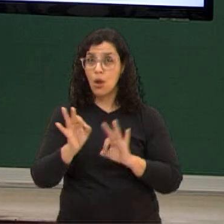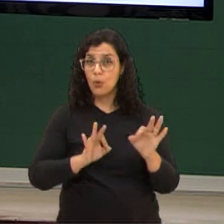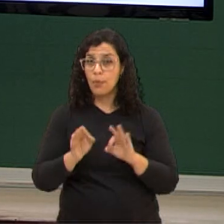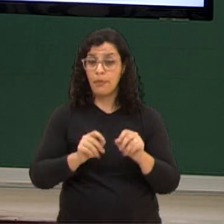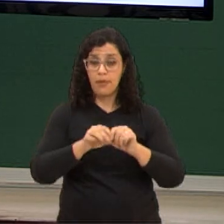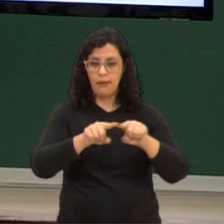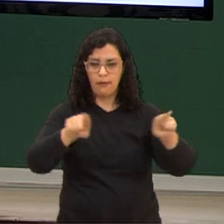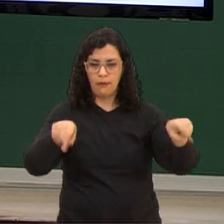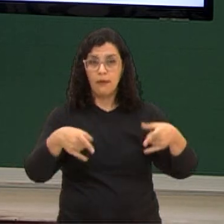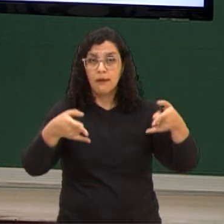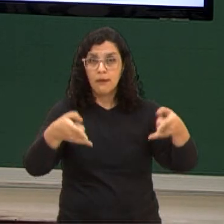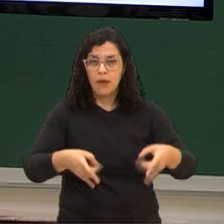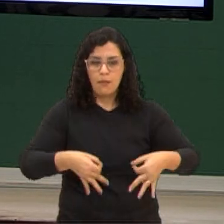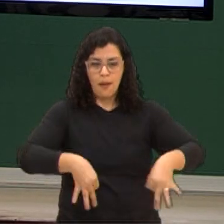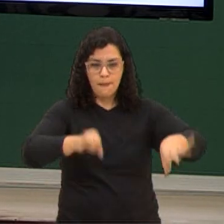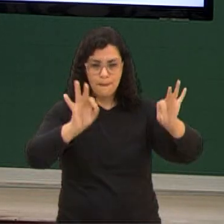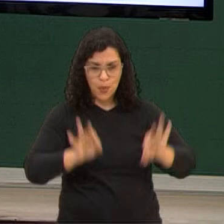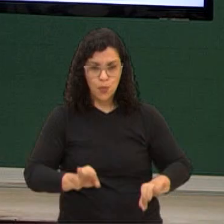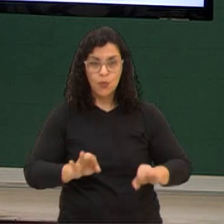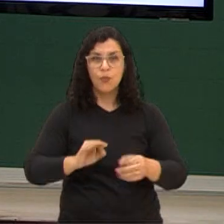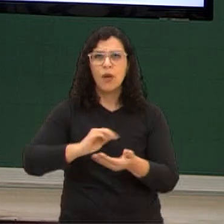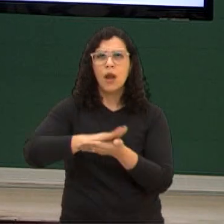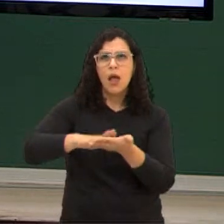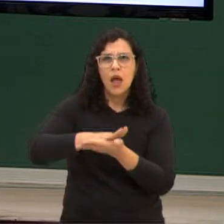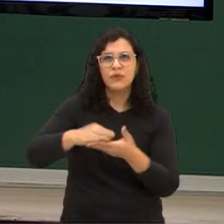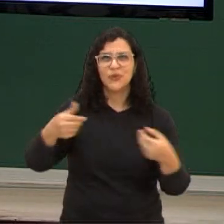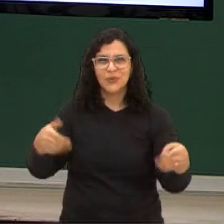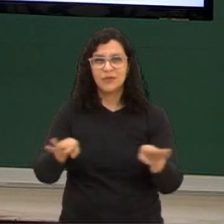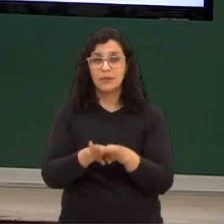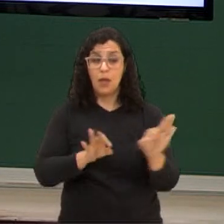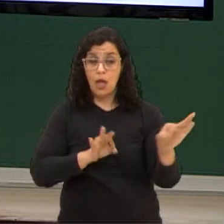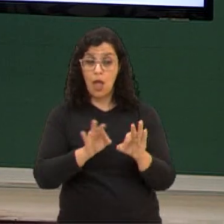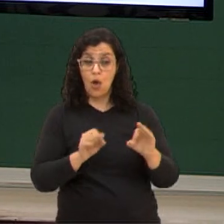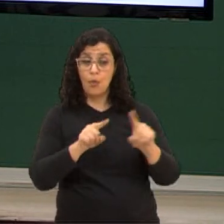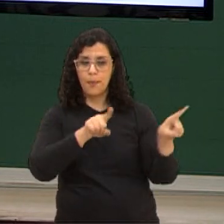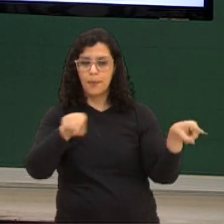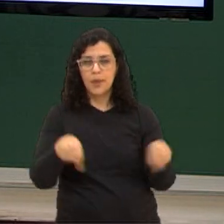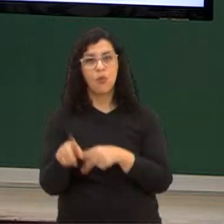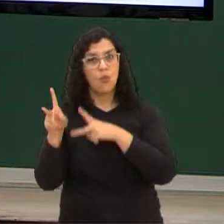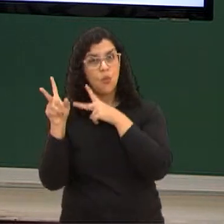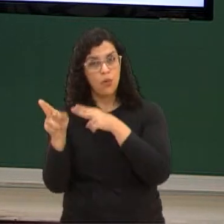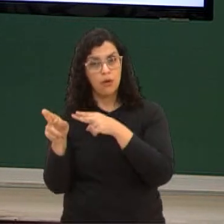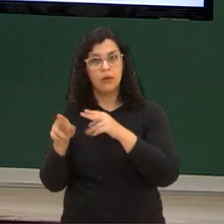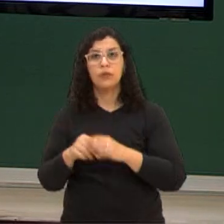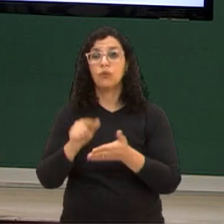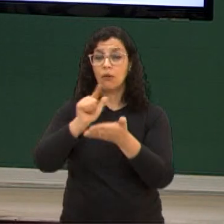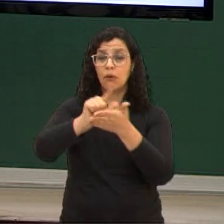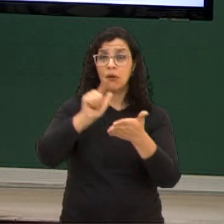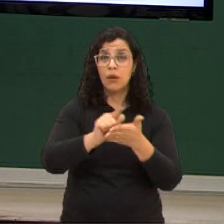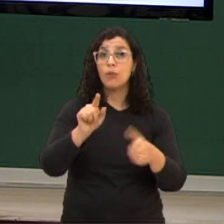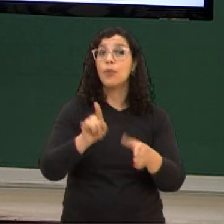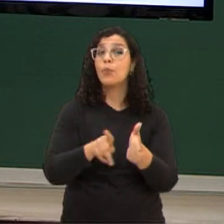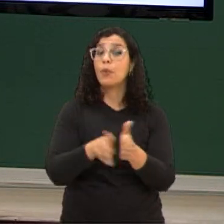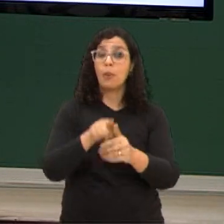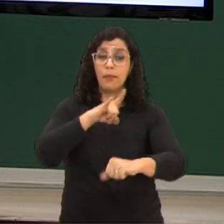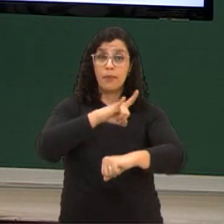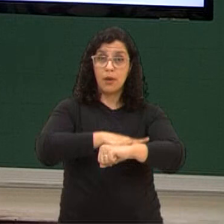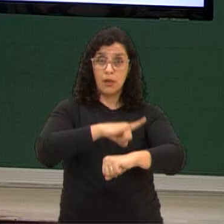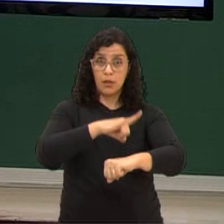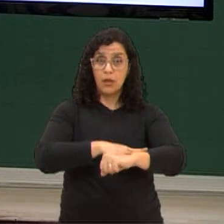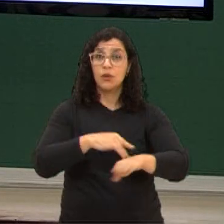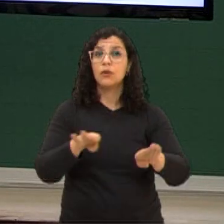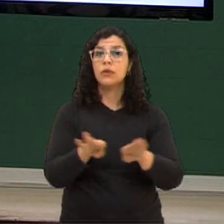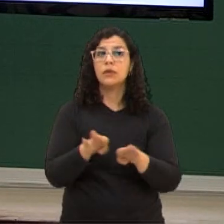minha cama, lavo a louça, organizo o meu quarto, arrumo o meu quarto, limpo o banheiro